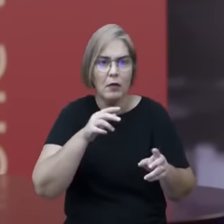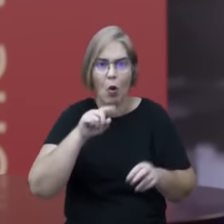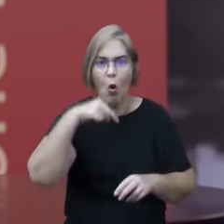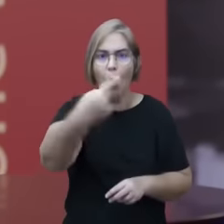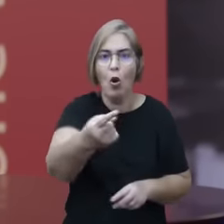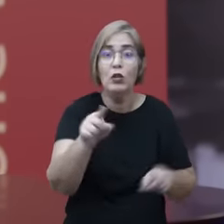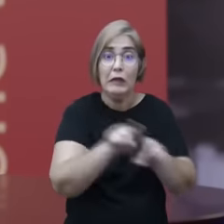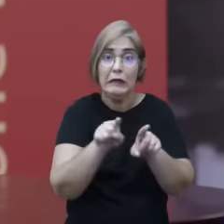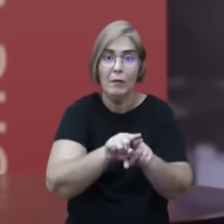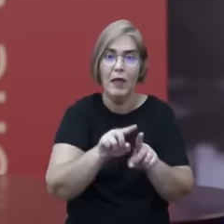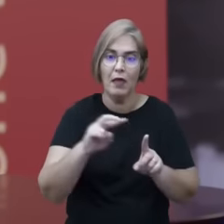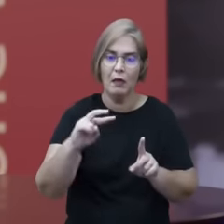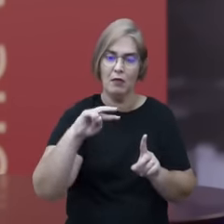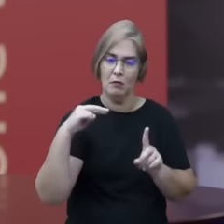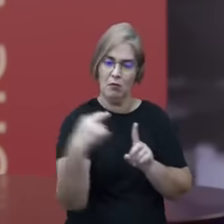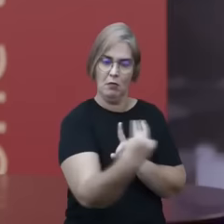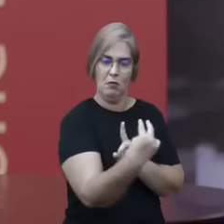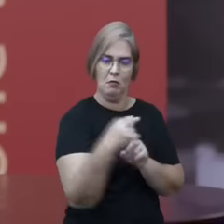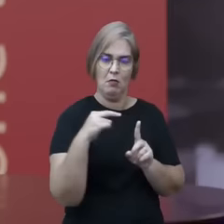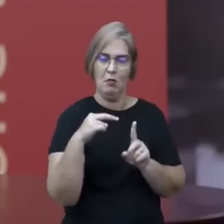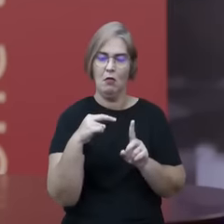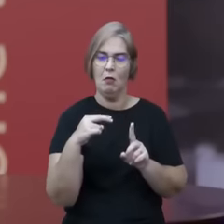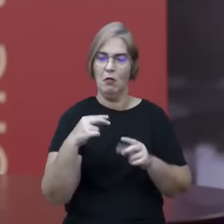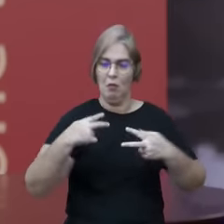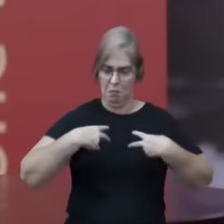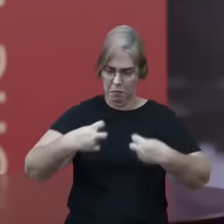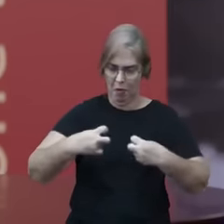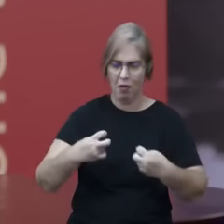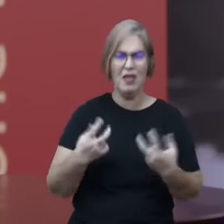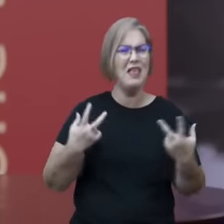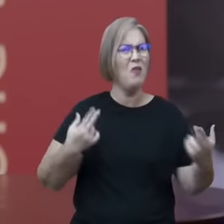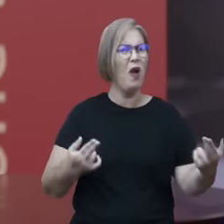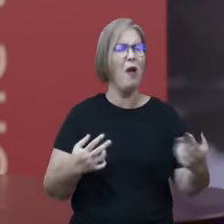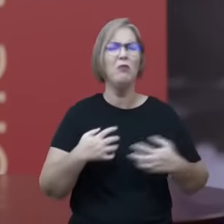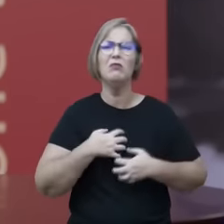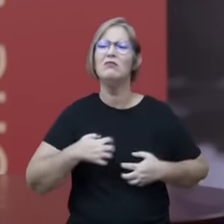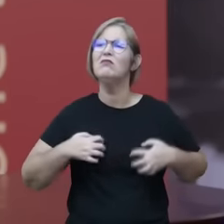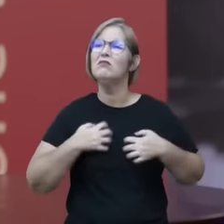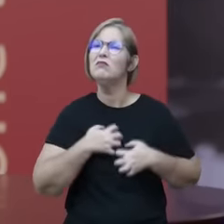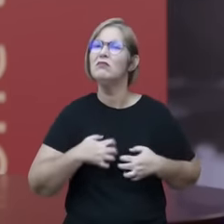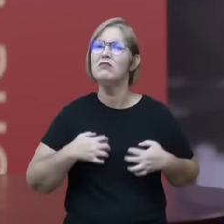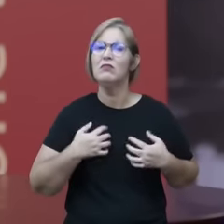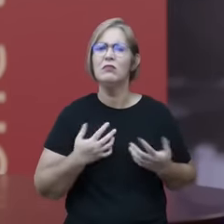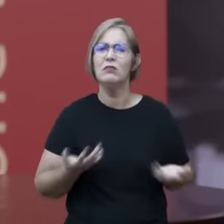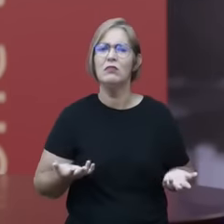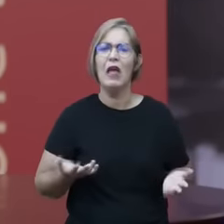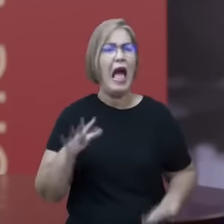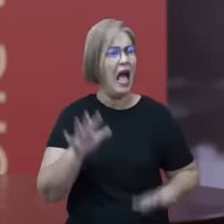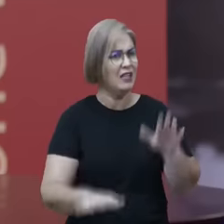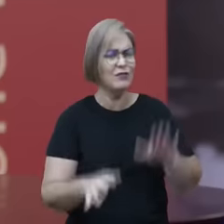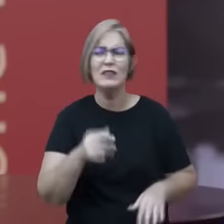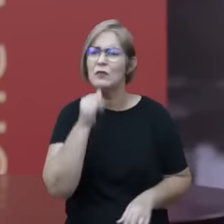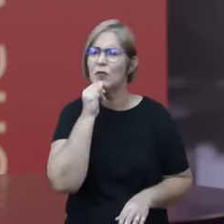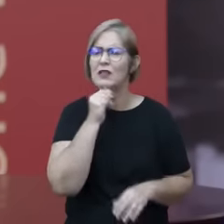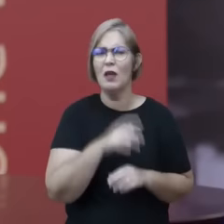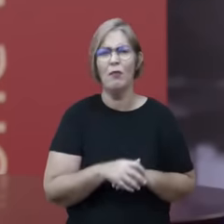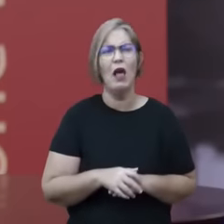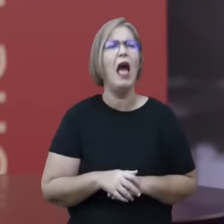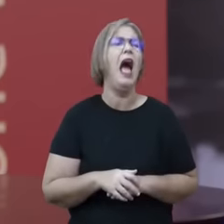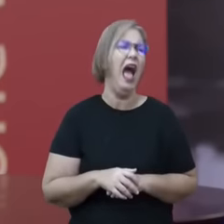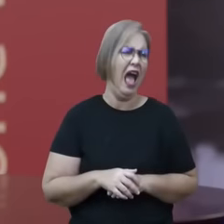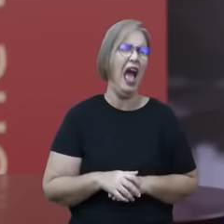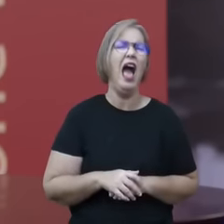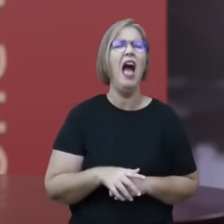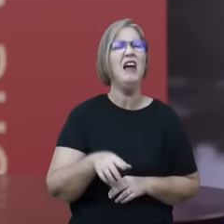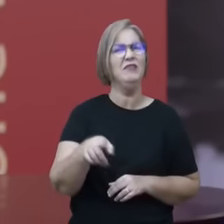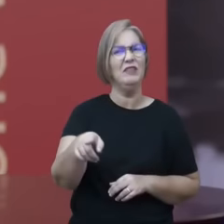justamente aquelas coisas que nós realizamos e que aparentemente não tem causa. Nós dizemos: "Não, tá, tudo tem uma causalidade", mas na